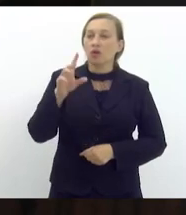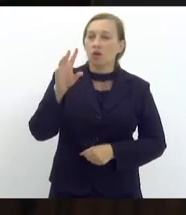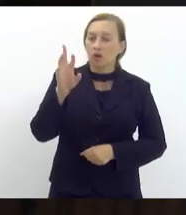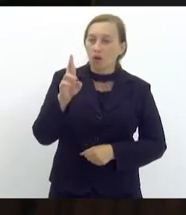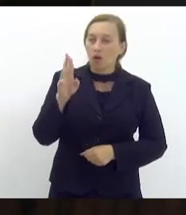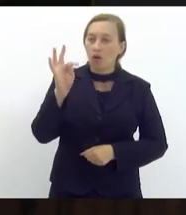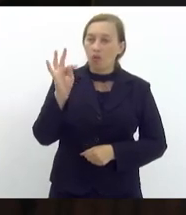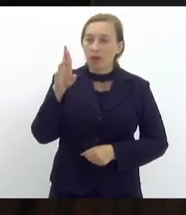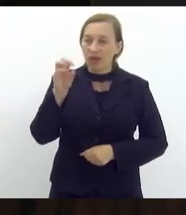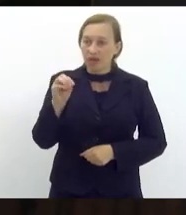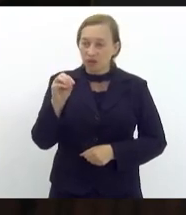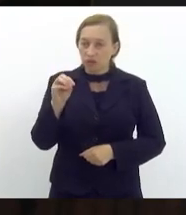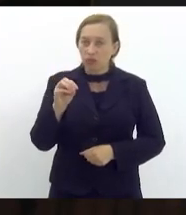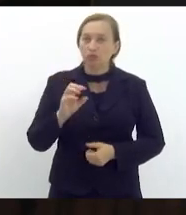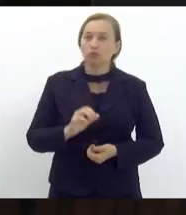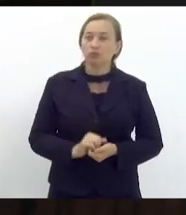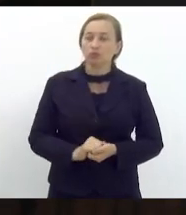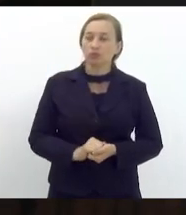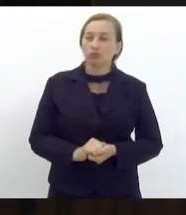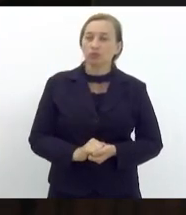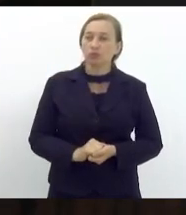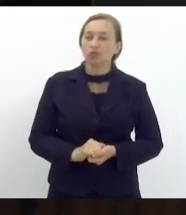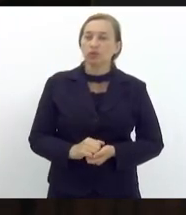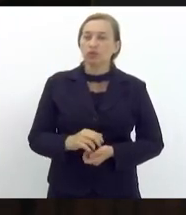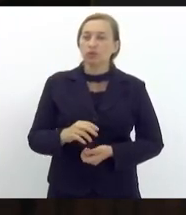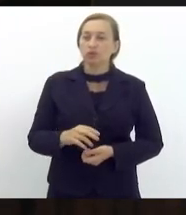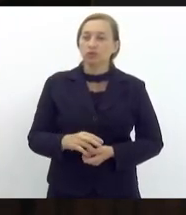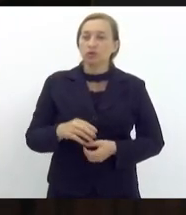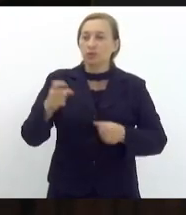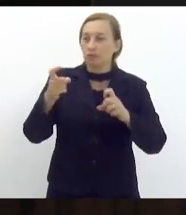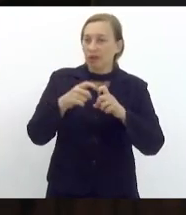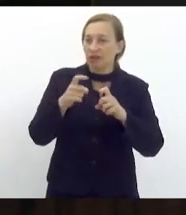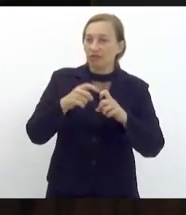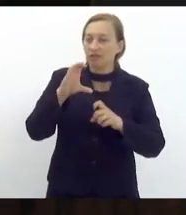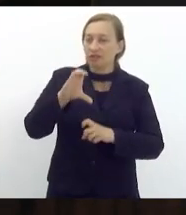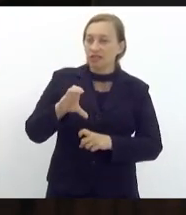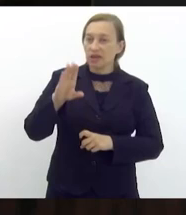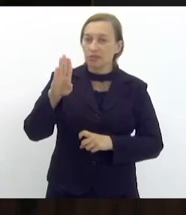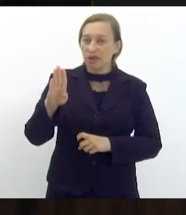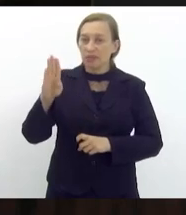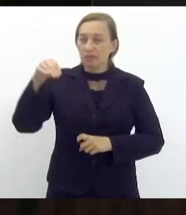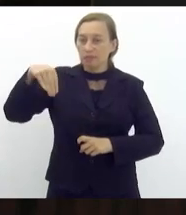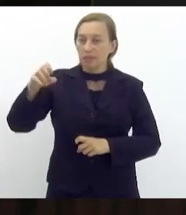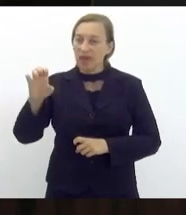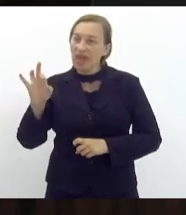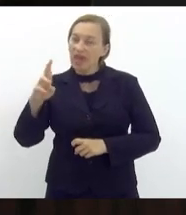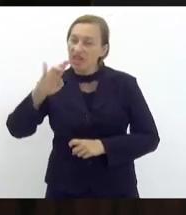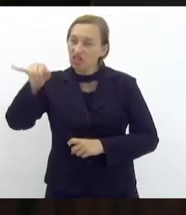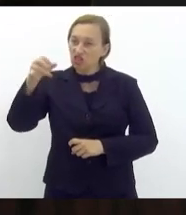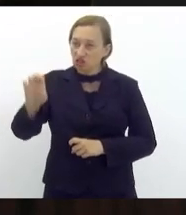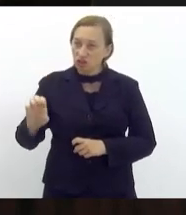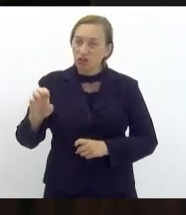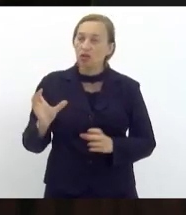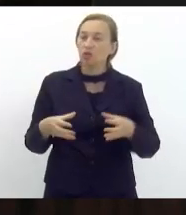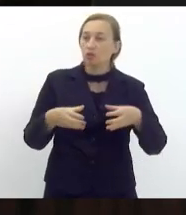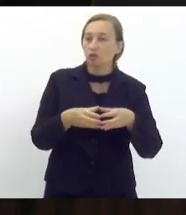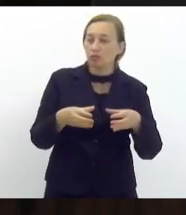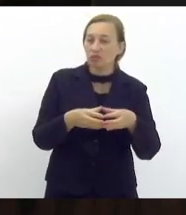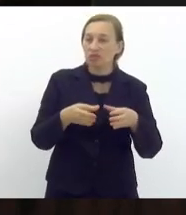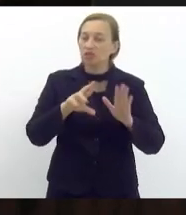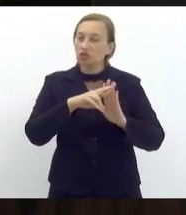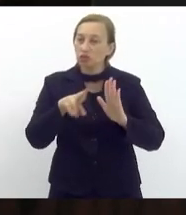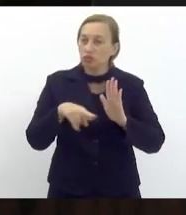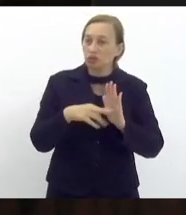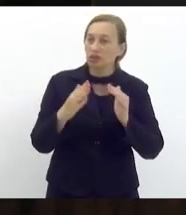Carlos Miura Coronel médico do cbmerj pareceres a comissão de novas internas